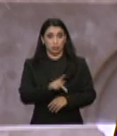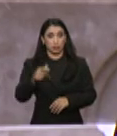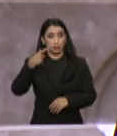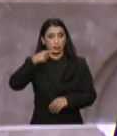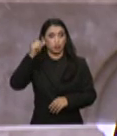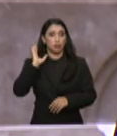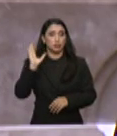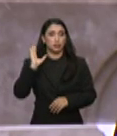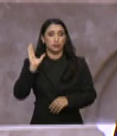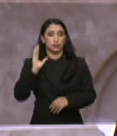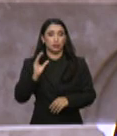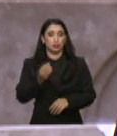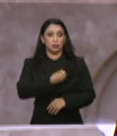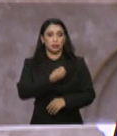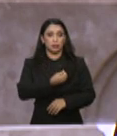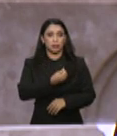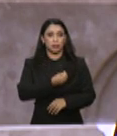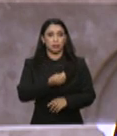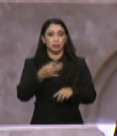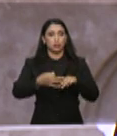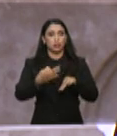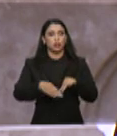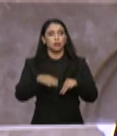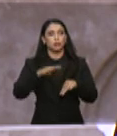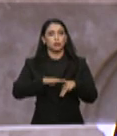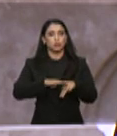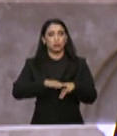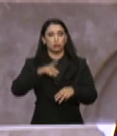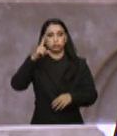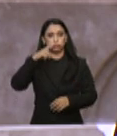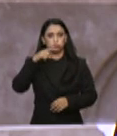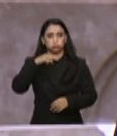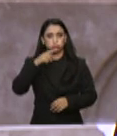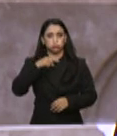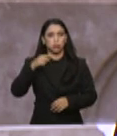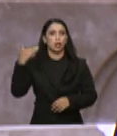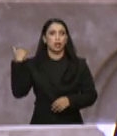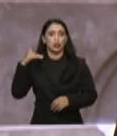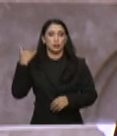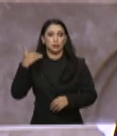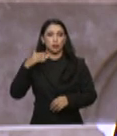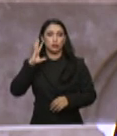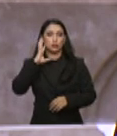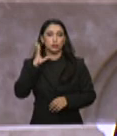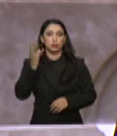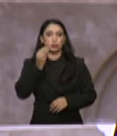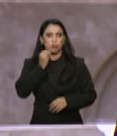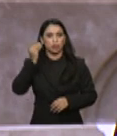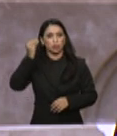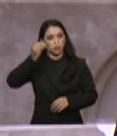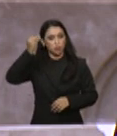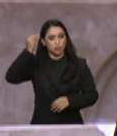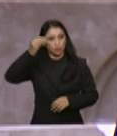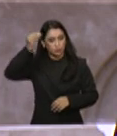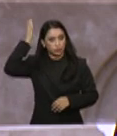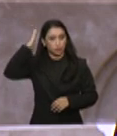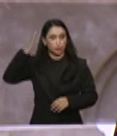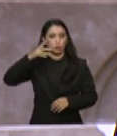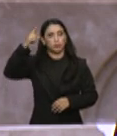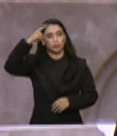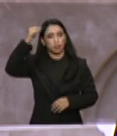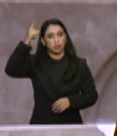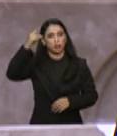Rosa Weber, presentes à sessão, senhores ministros Gilmar Mendes, Carmen Lúcia, Dias Toffoli, Luiz Fux, Roberto